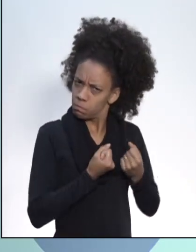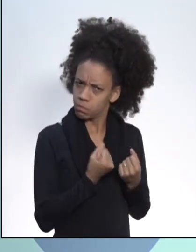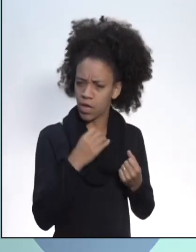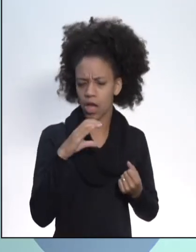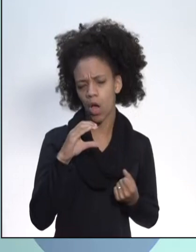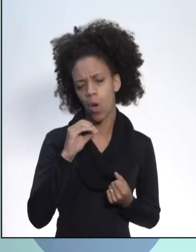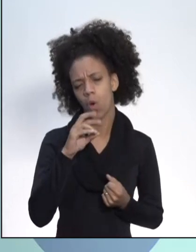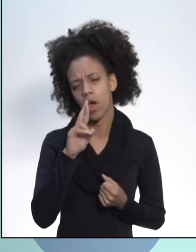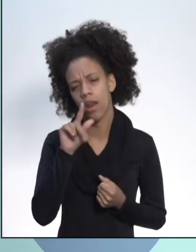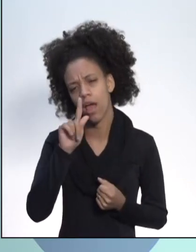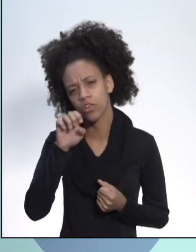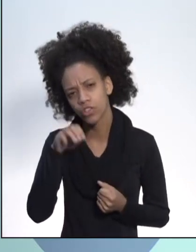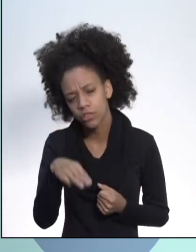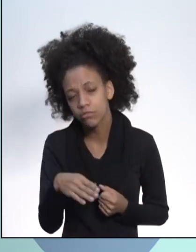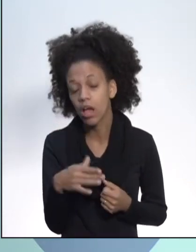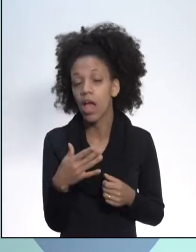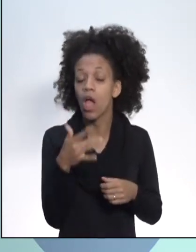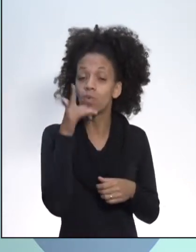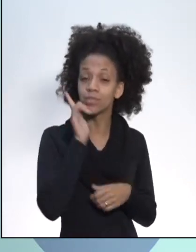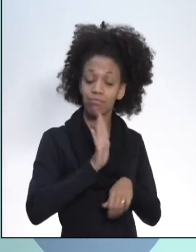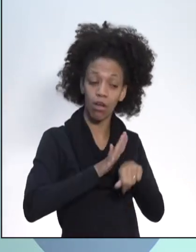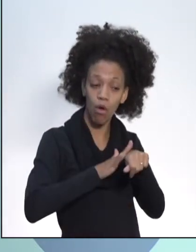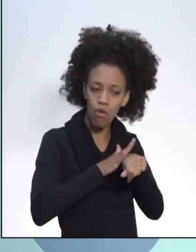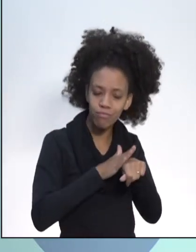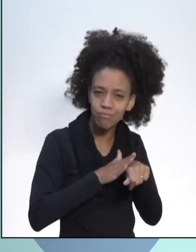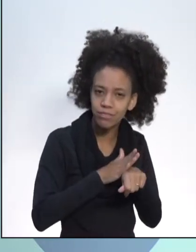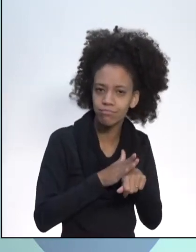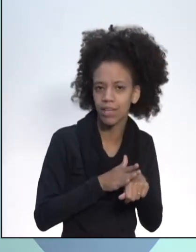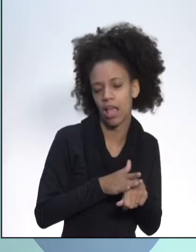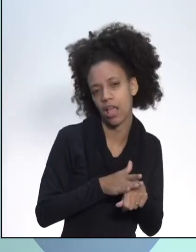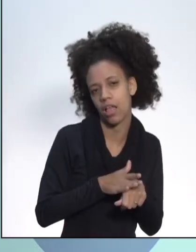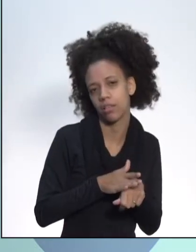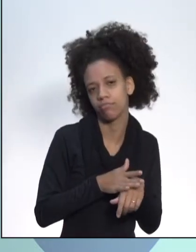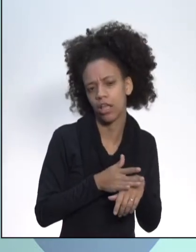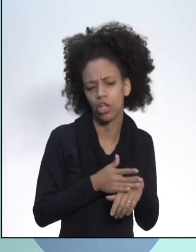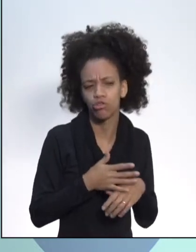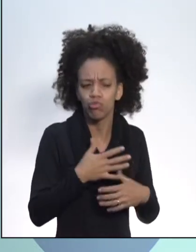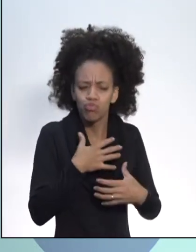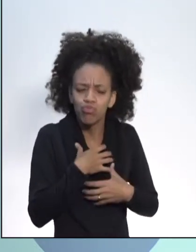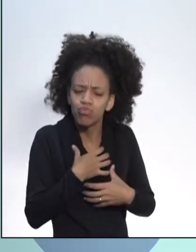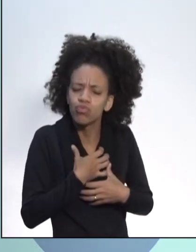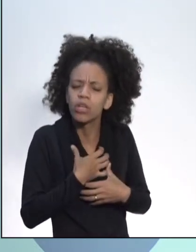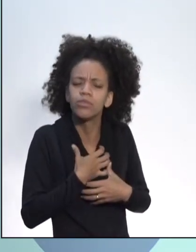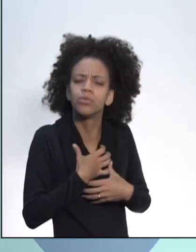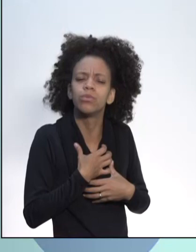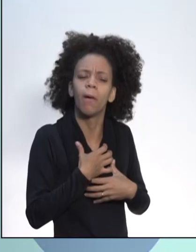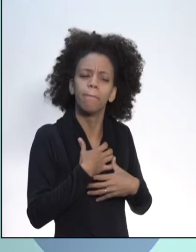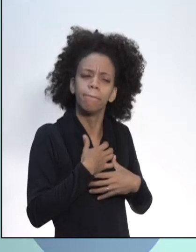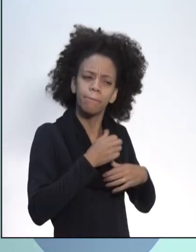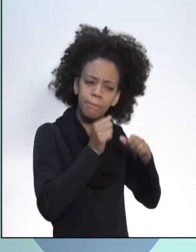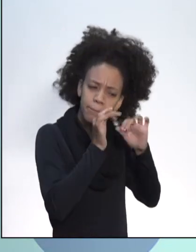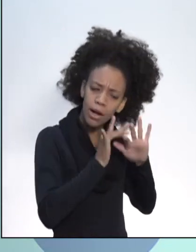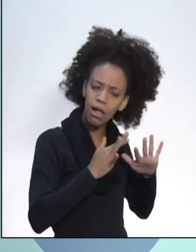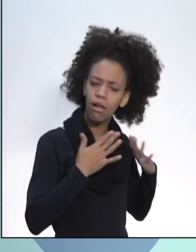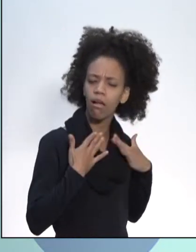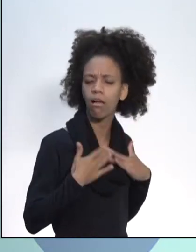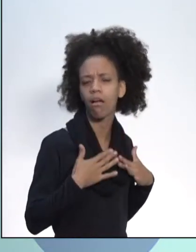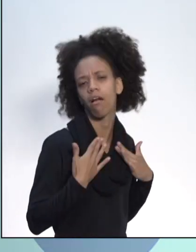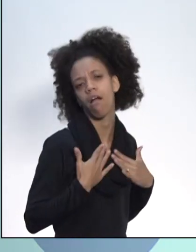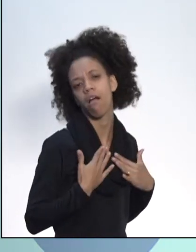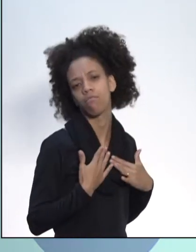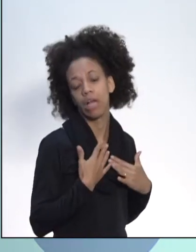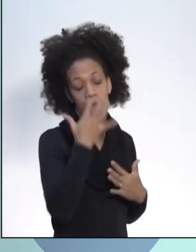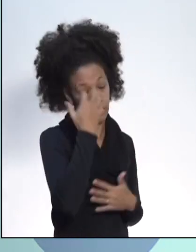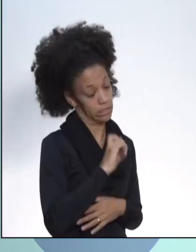conseguir conversar de forma não agressiva, de forma a se expressar da melhor maneira que